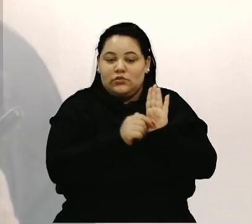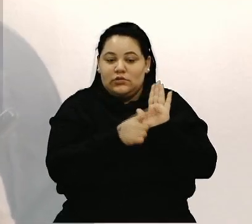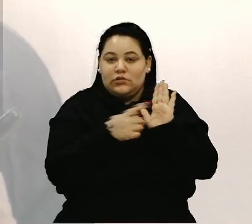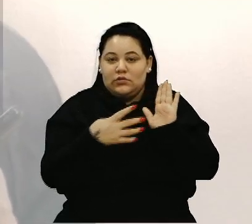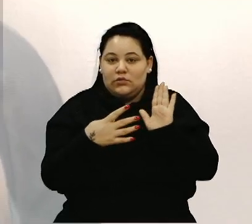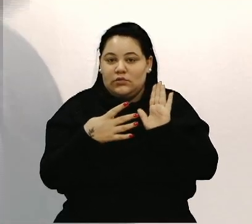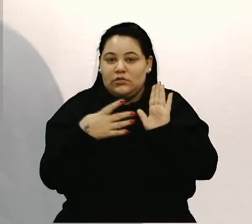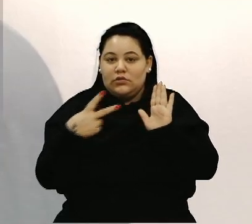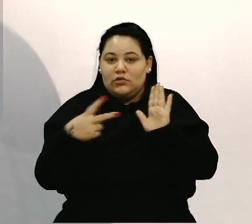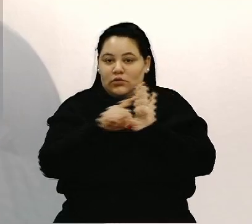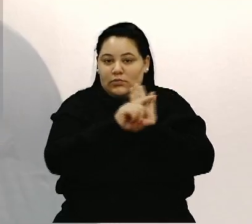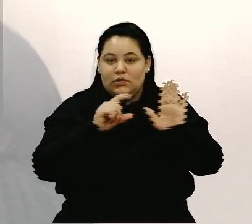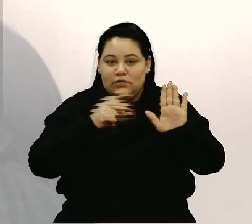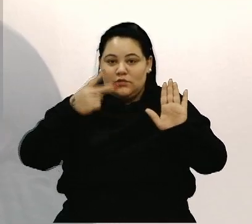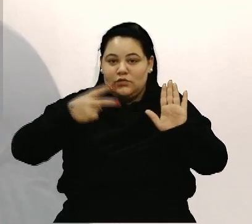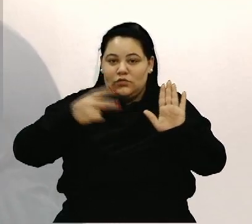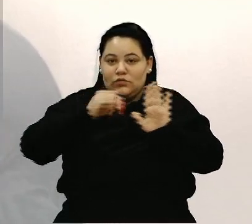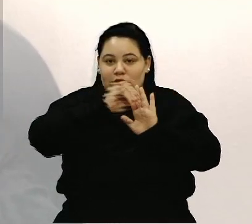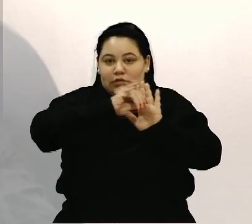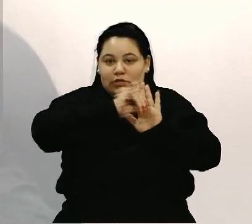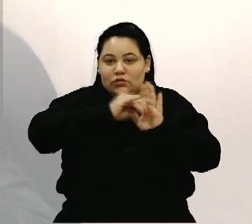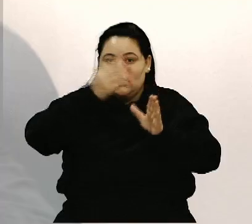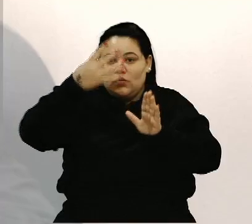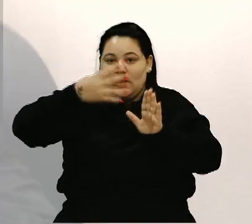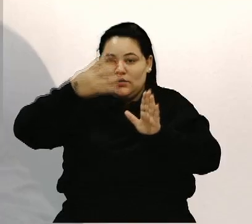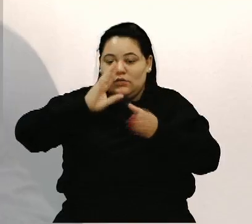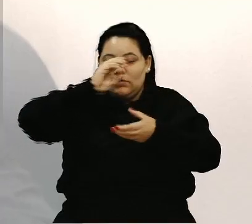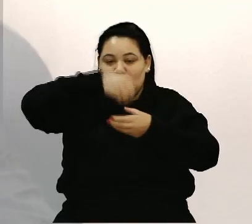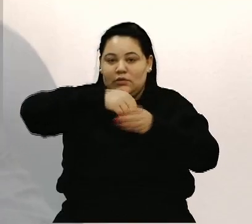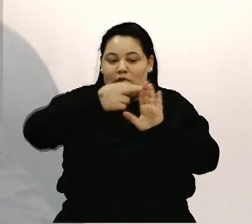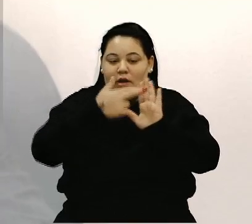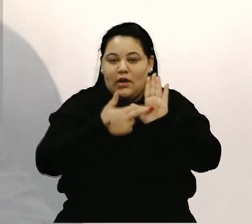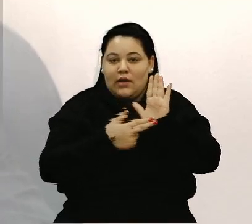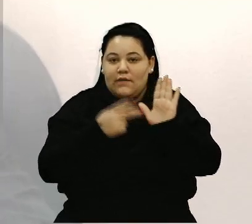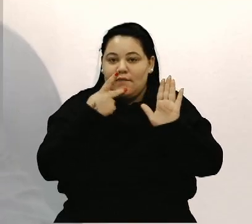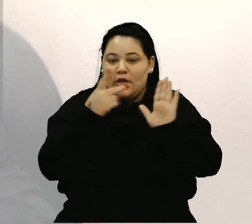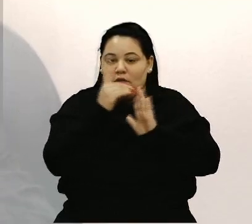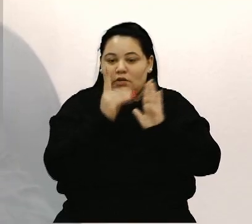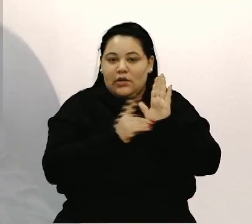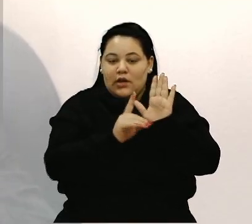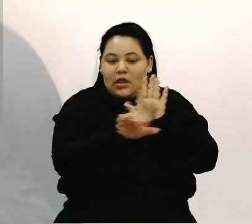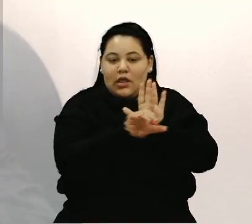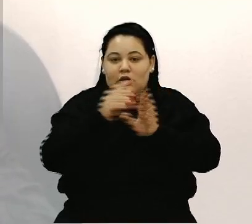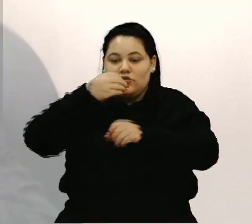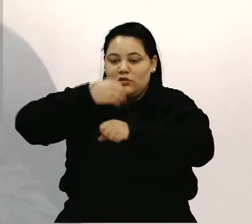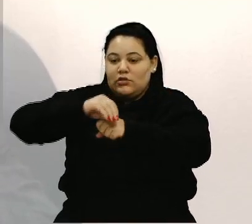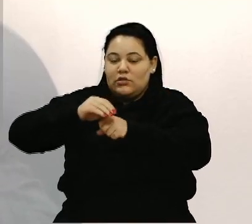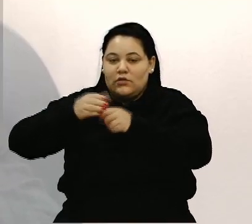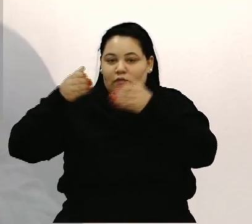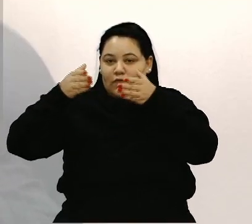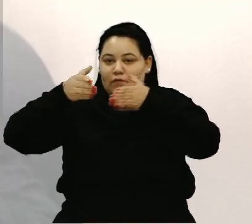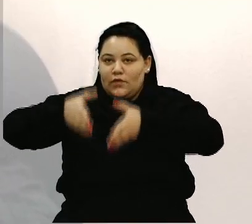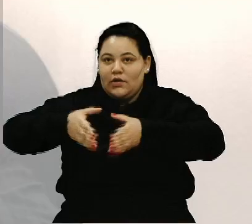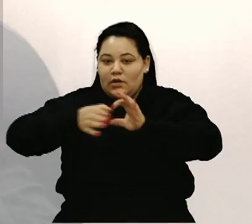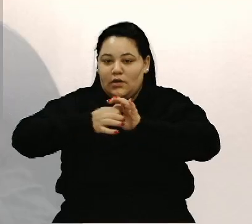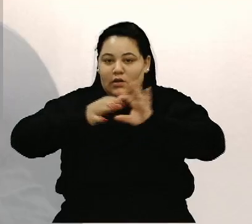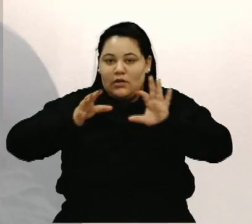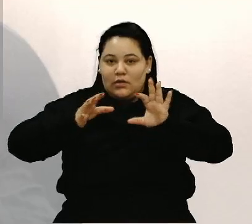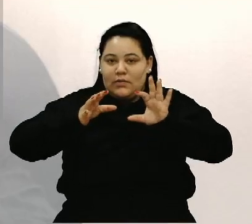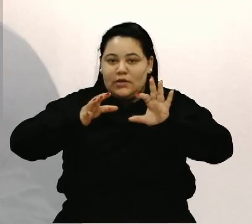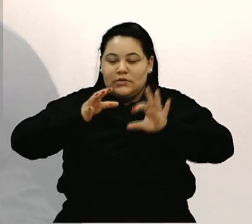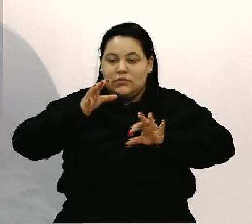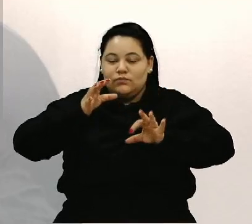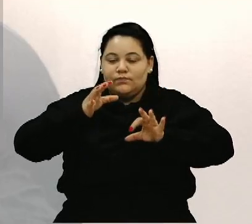2º, inciso 4º do Regimento Interno determina que o projeto de decreto legislativo é a proposição destinada à deliberação do plenário sobre matérias de